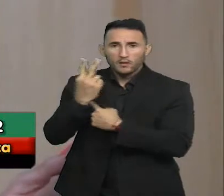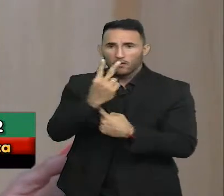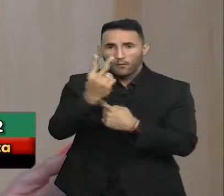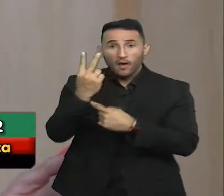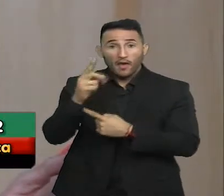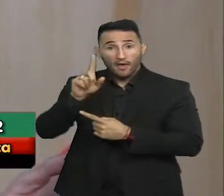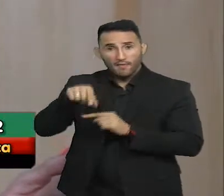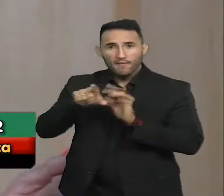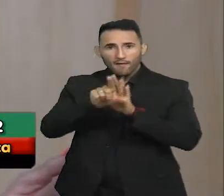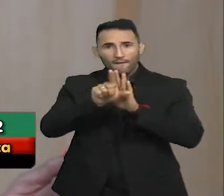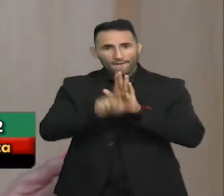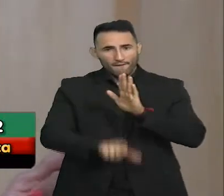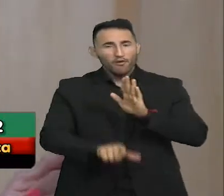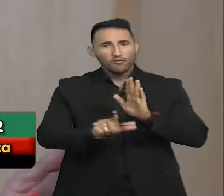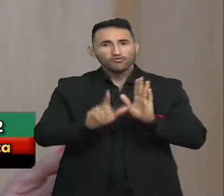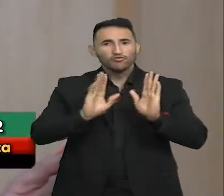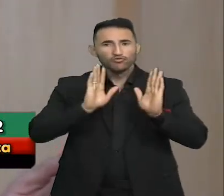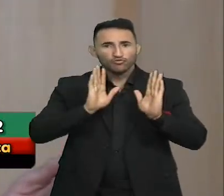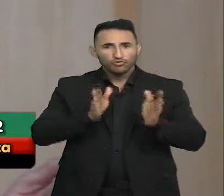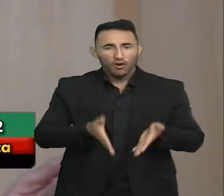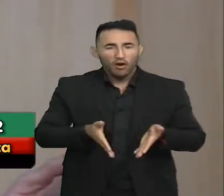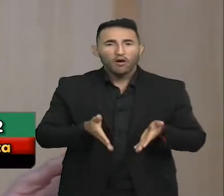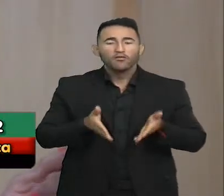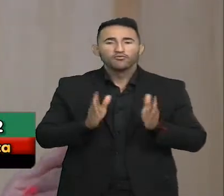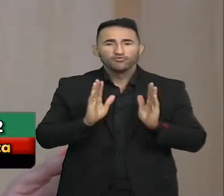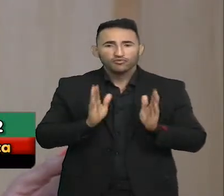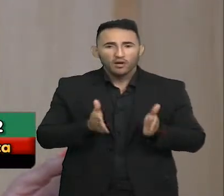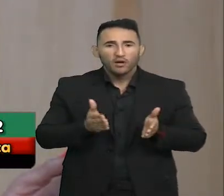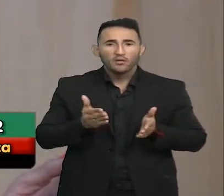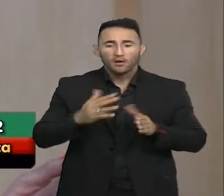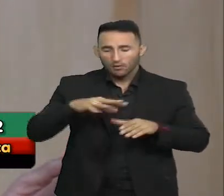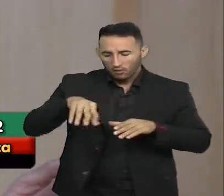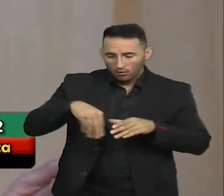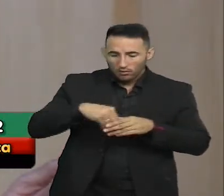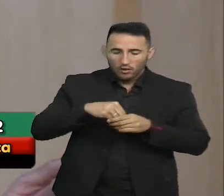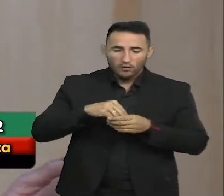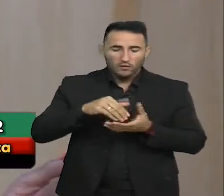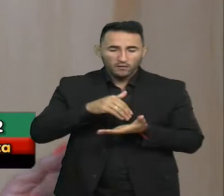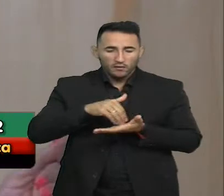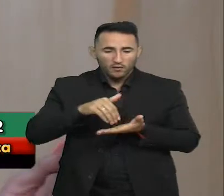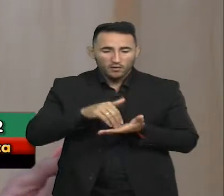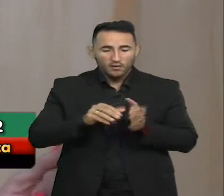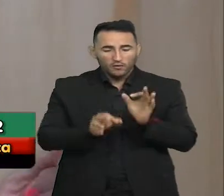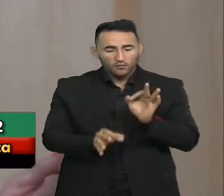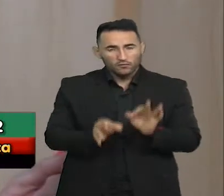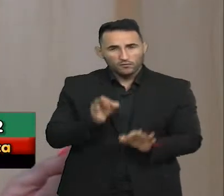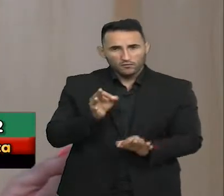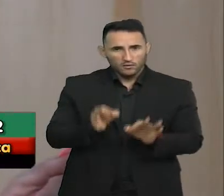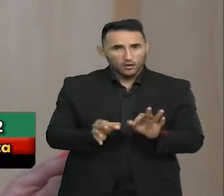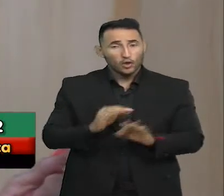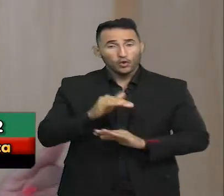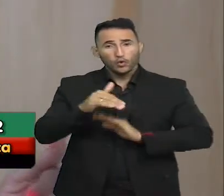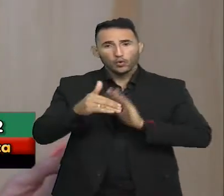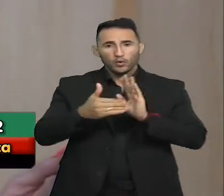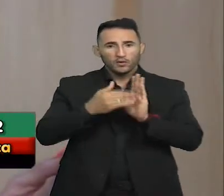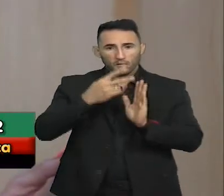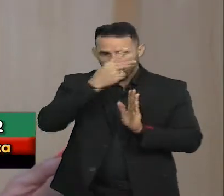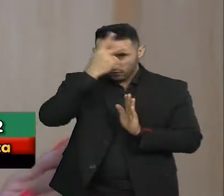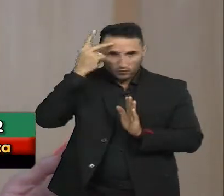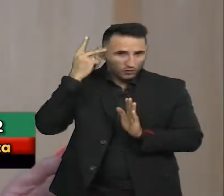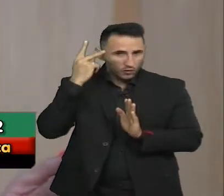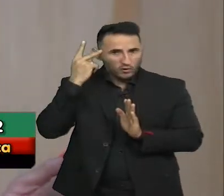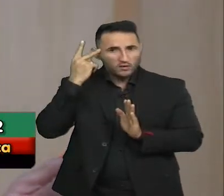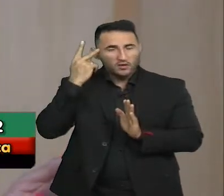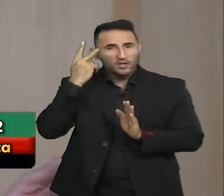lei está sob o guarda-chuva da Secretaria da Justiça. Todas as pessoas que